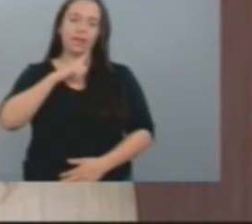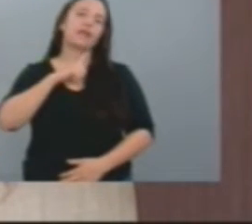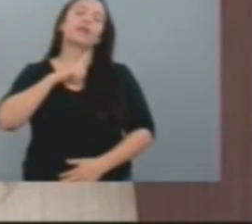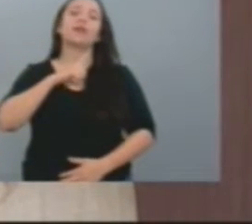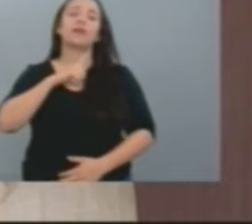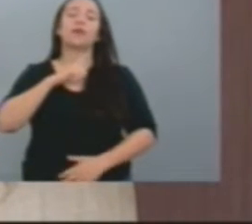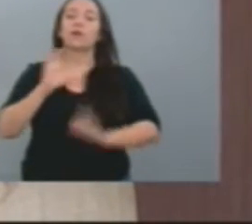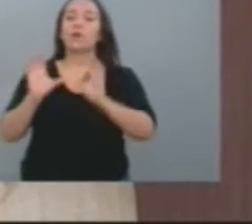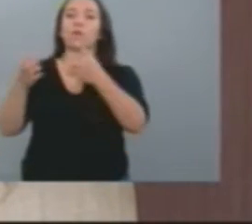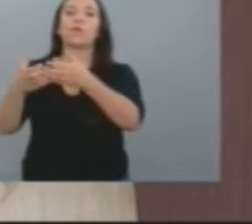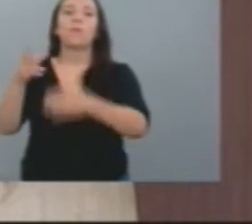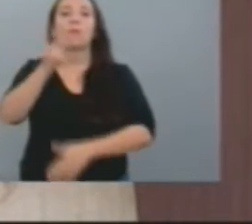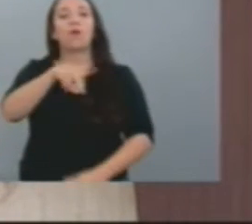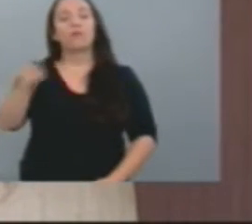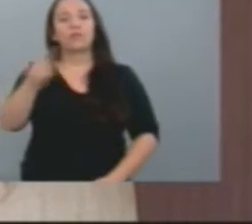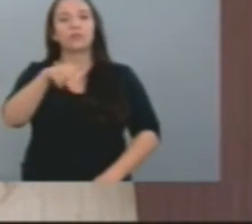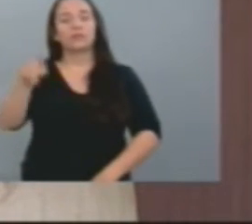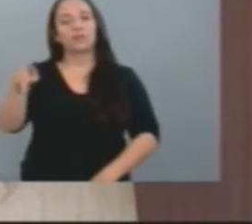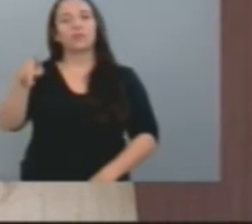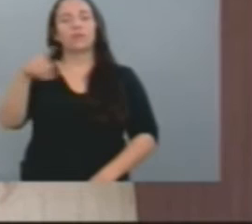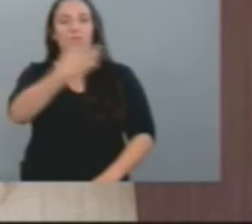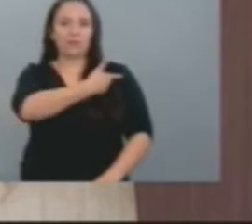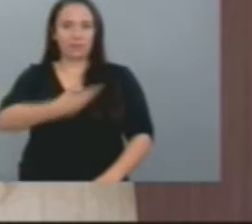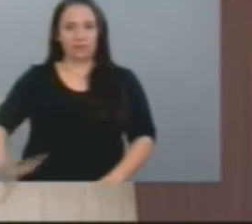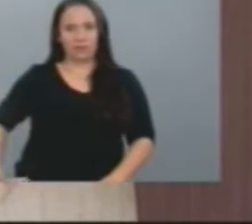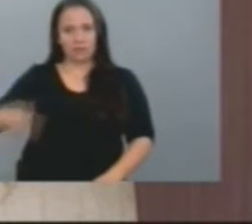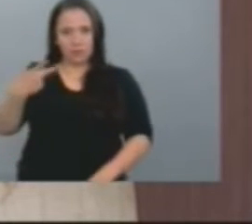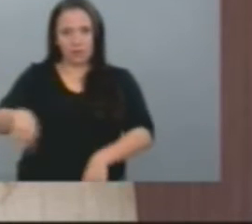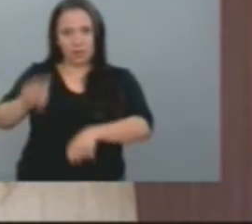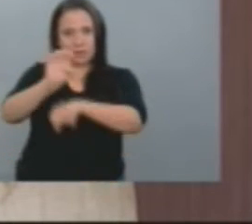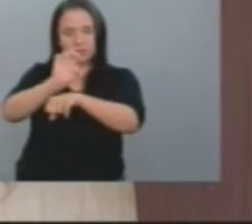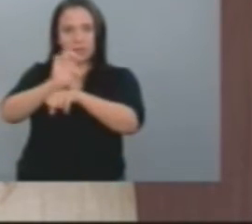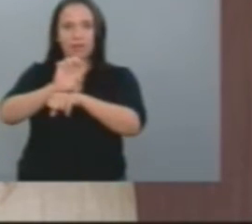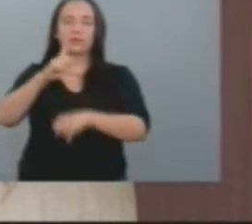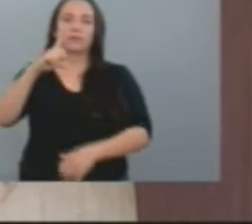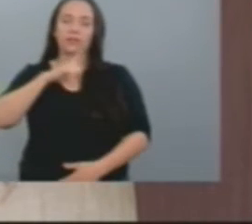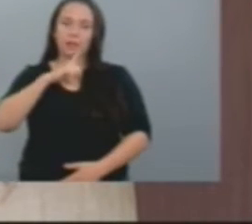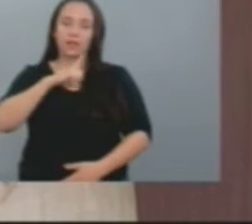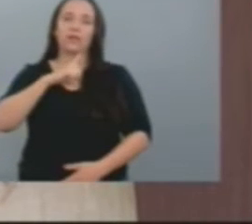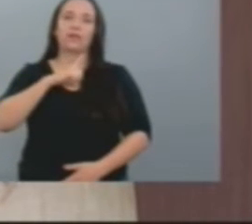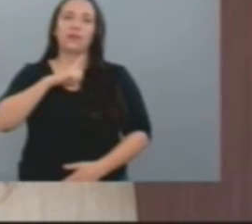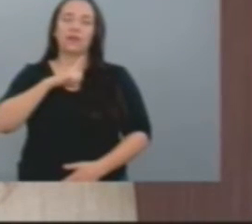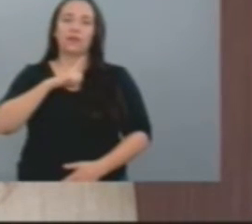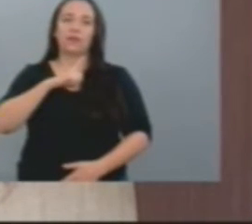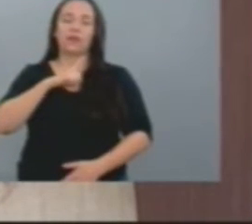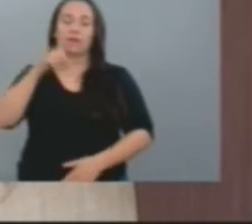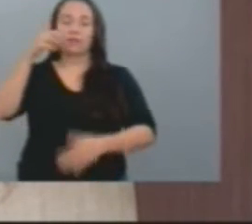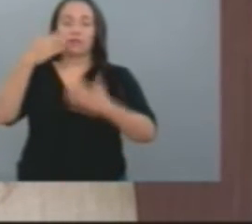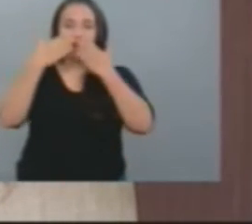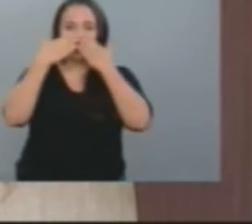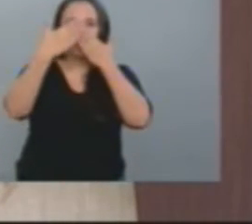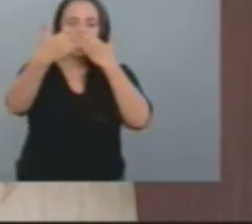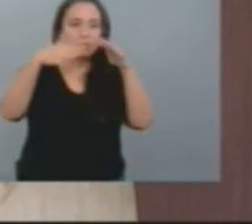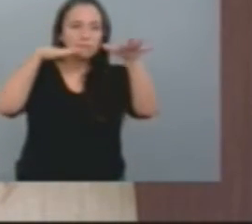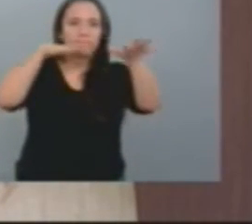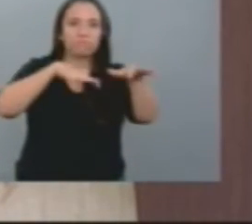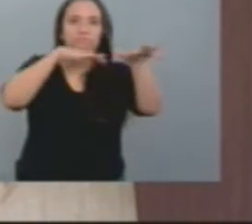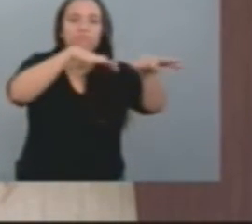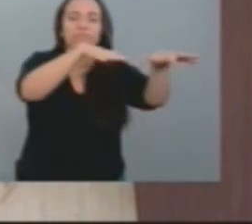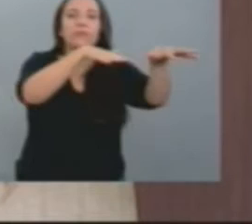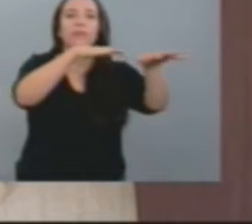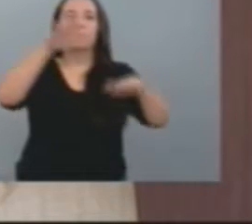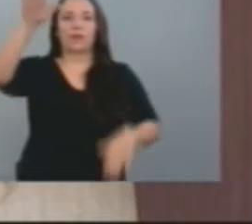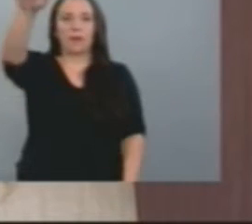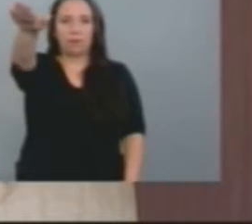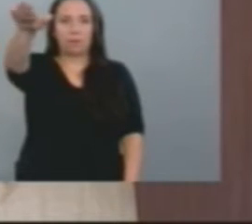da rede estadual do Estado do Ceará em frente ao Palácio da Abolição. No Brasil